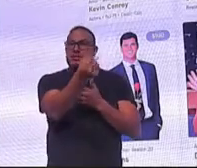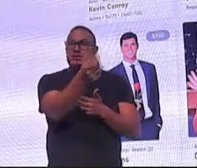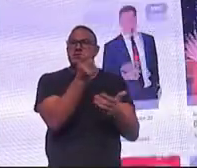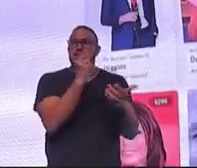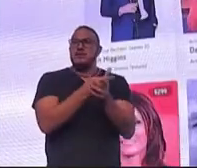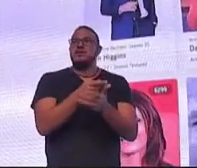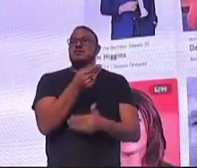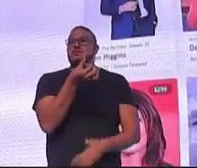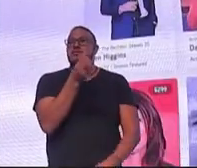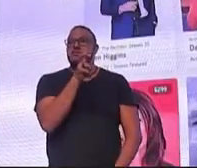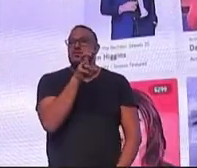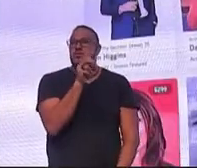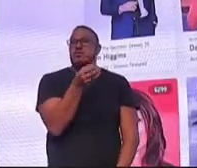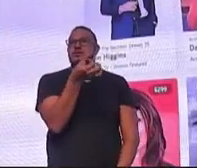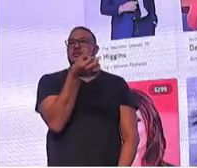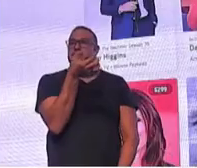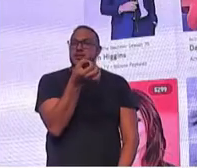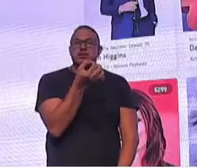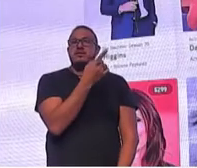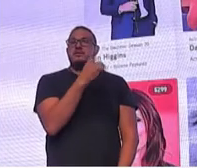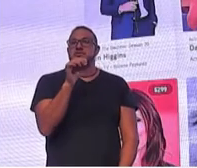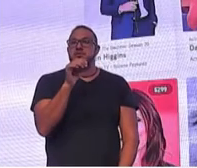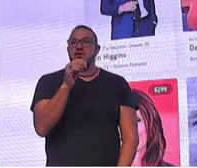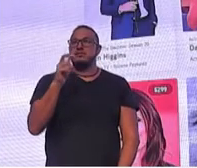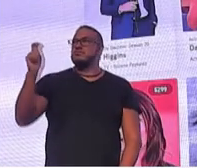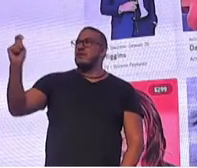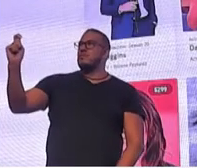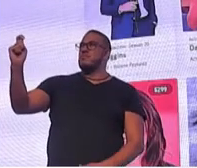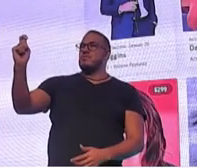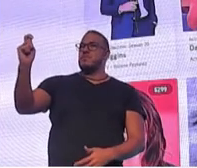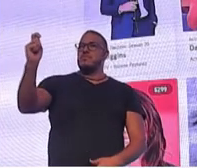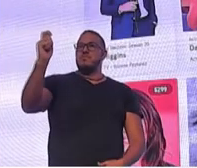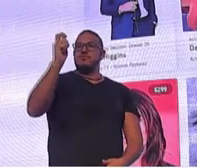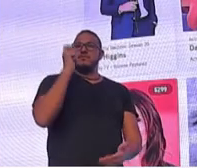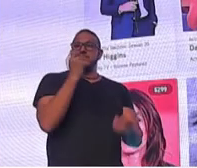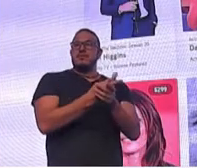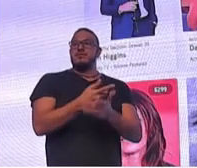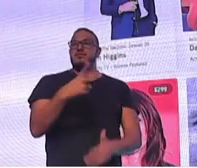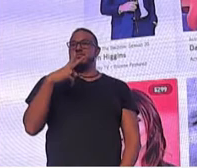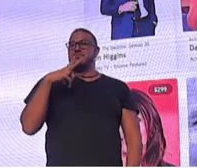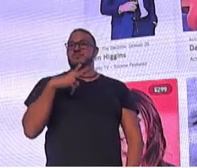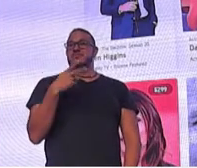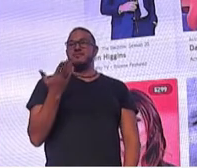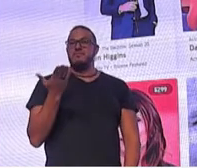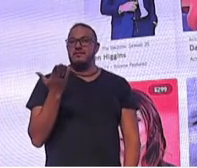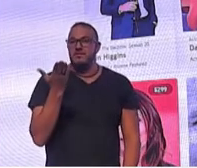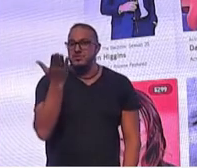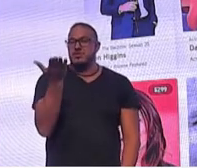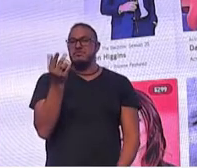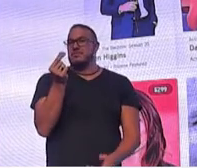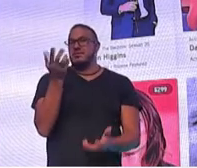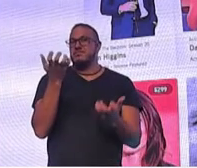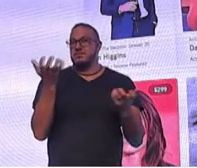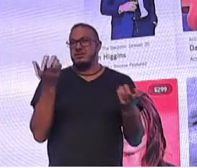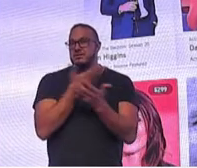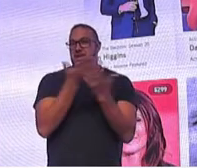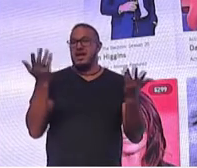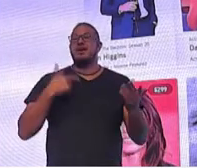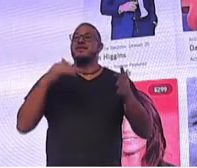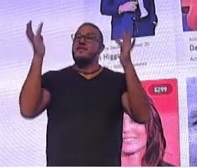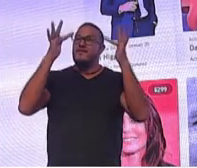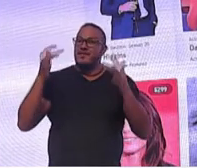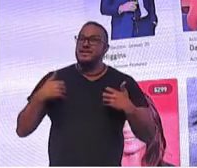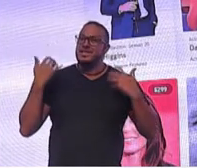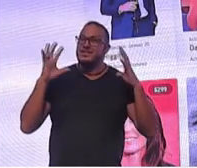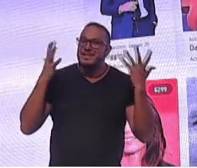100 dólares. Ele grava do celular dele uma mensagem personalizada para você ou para quem você quiser. Feliz aniversário,